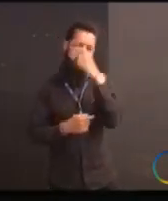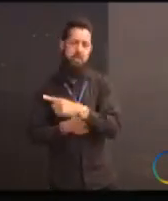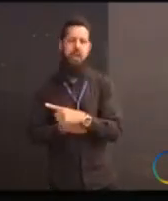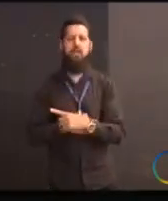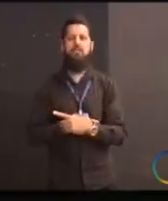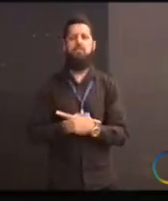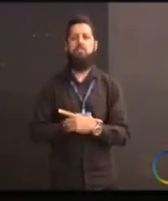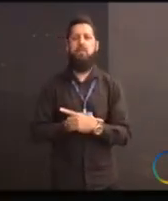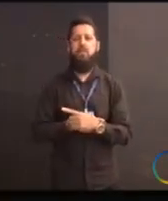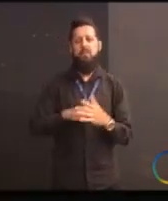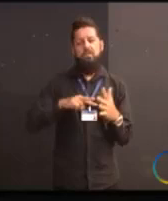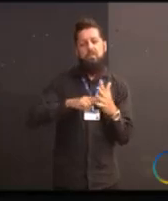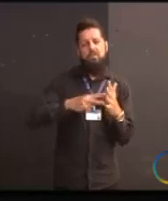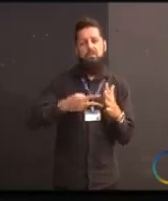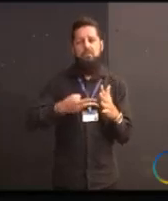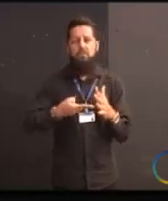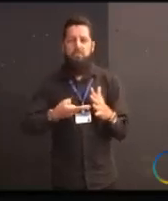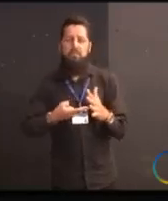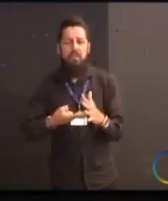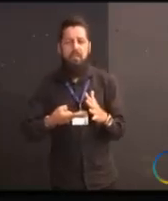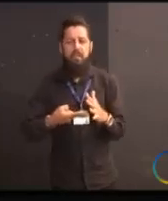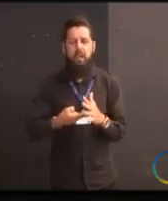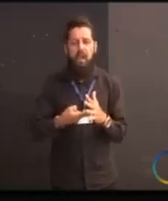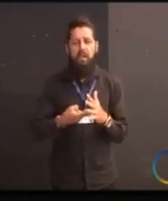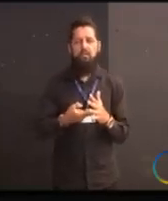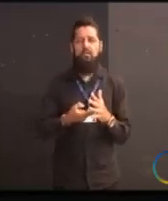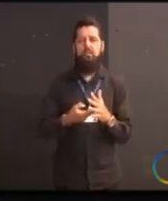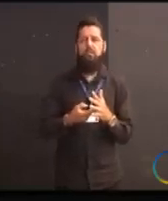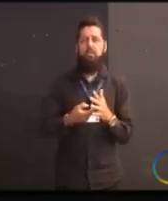não humana. Tão simples.